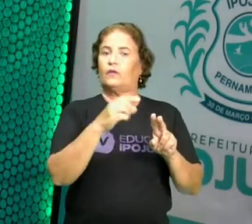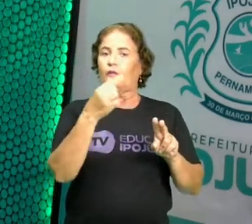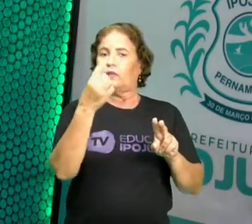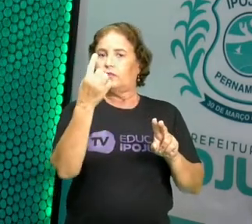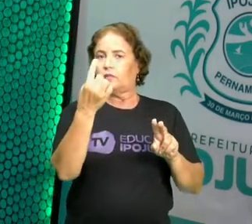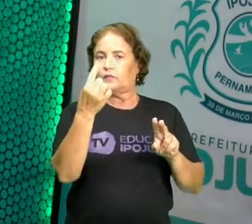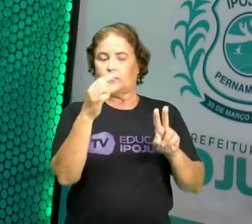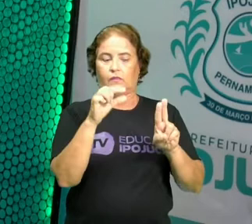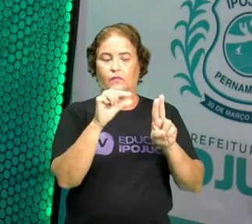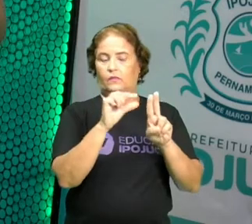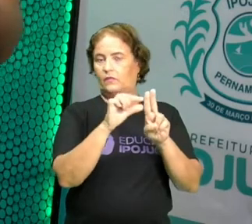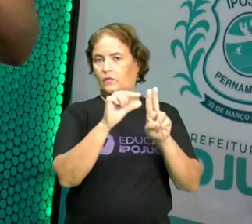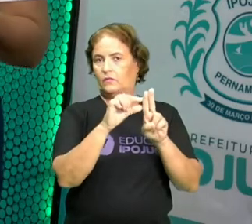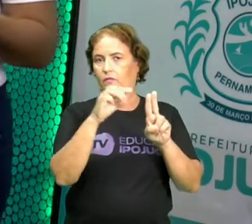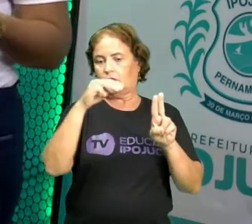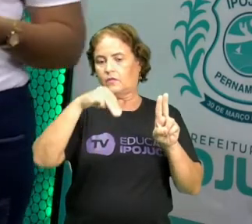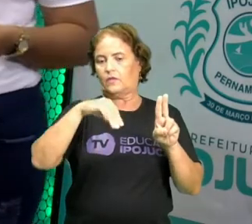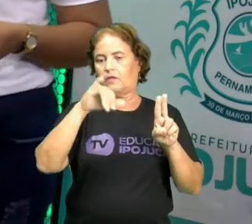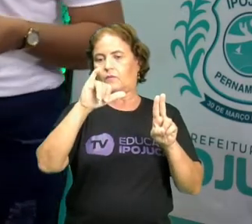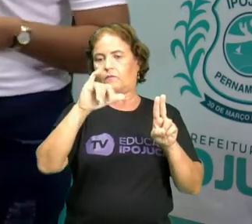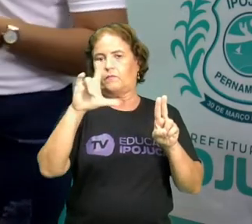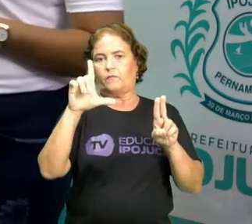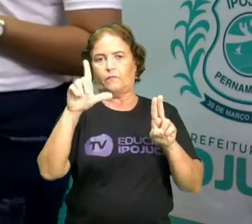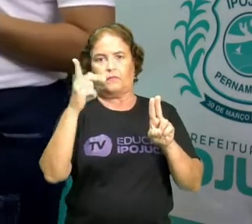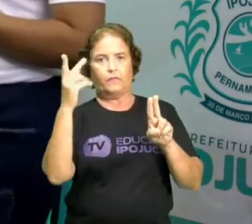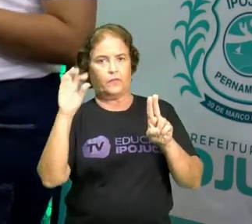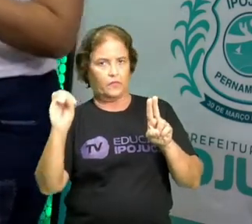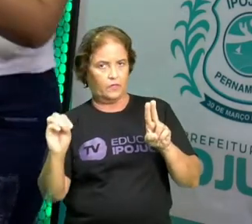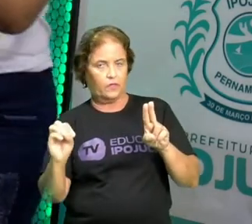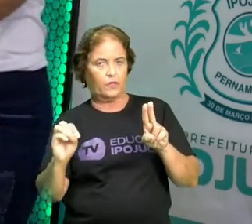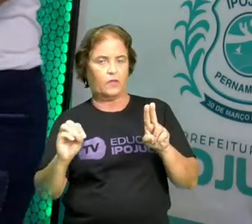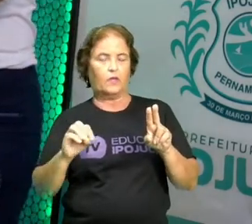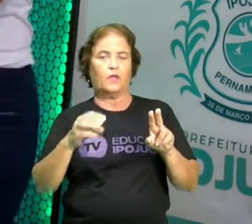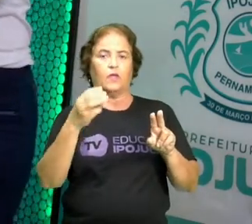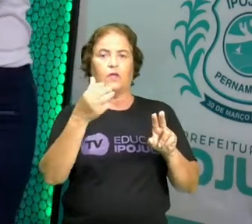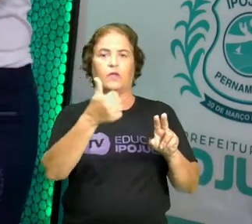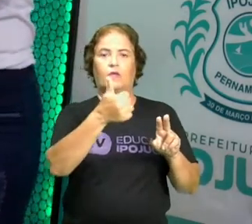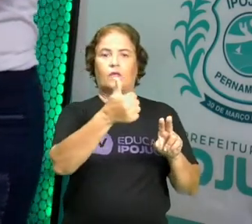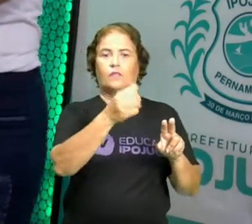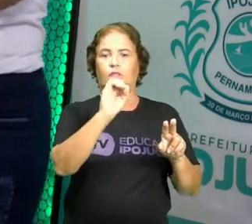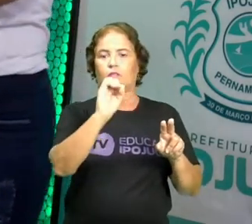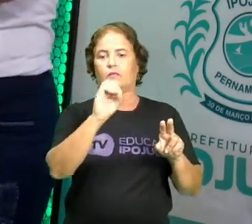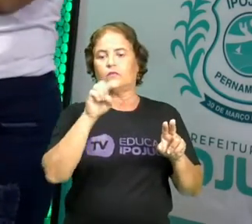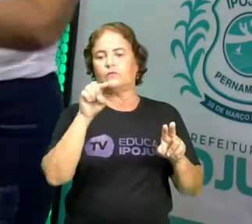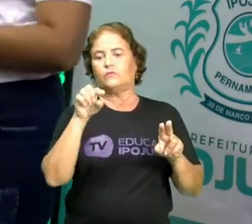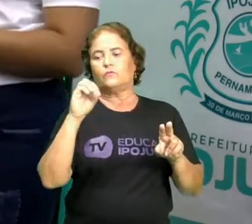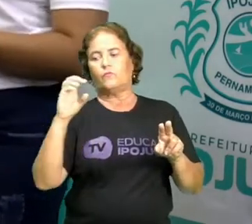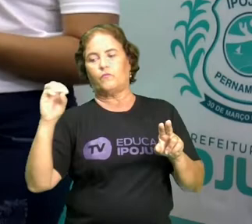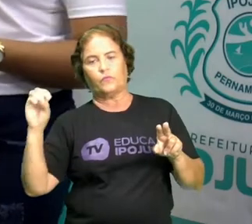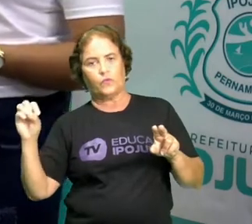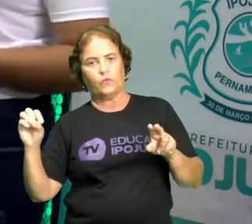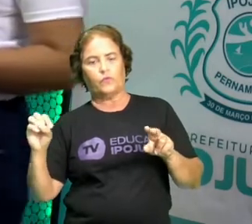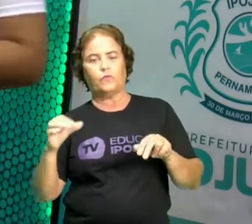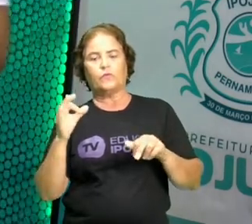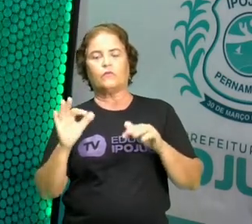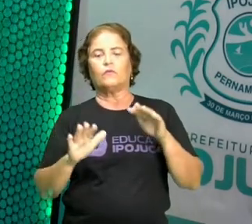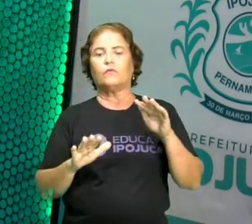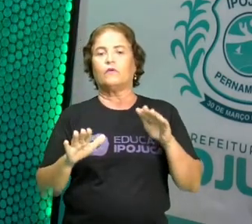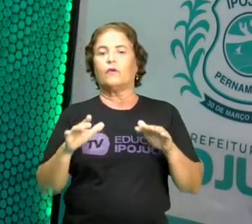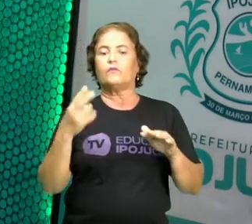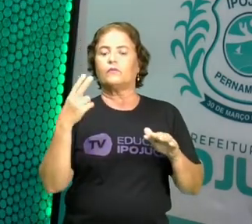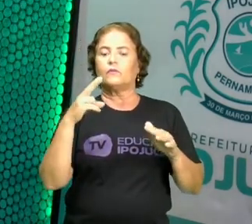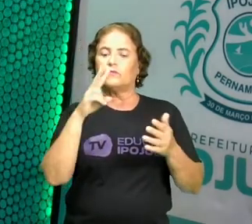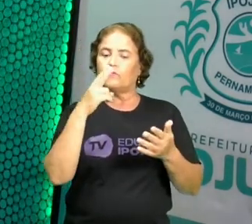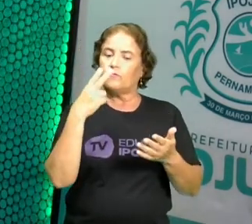dezena de milhar, está representando o 10.000. Então, a gente lê de acordo com a classe de milhar. Essa classe de milhar, a gente